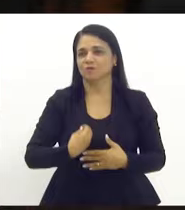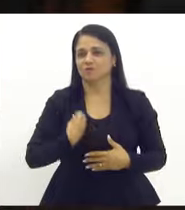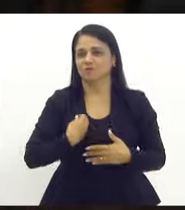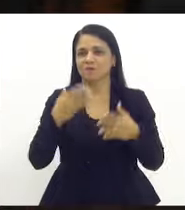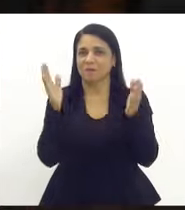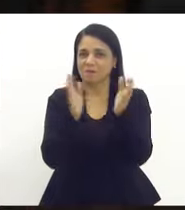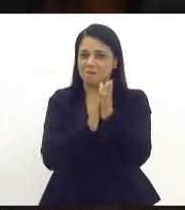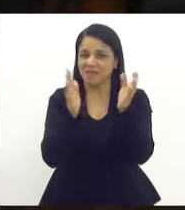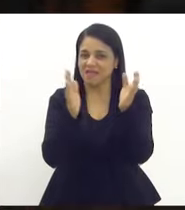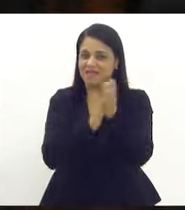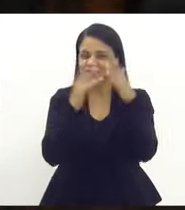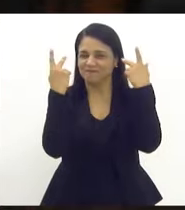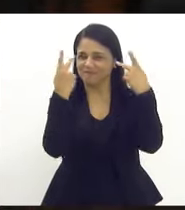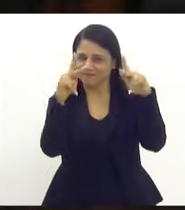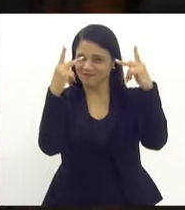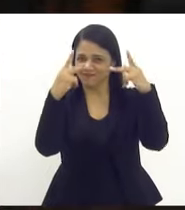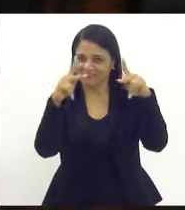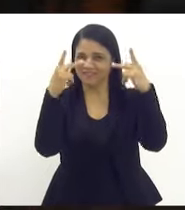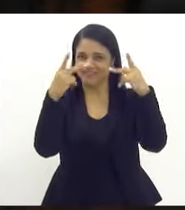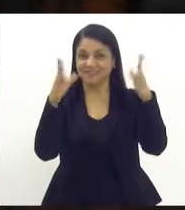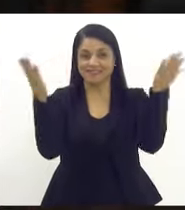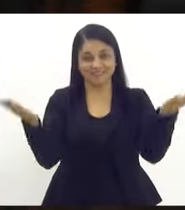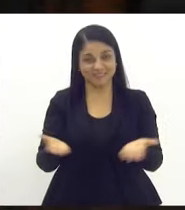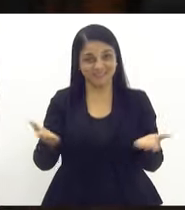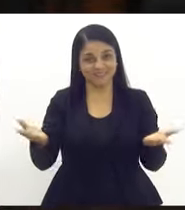Parabéns para você.